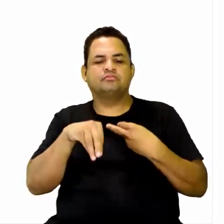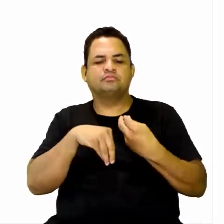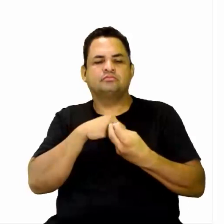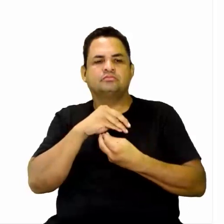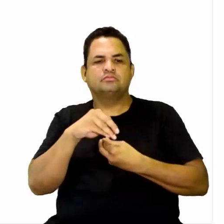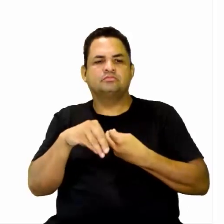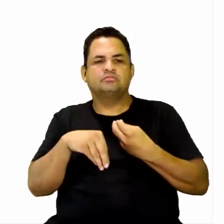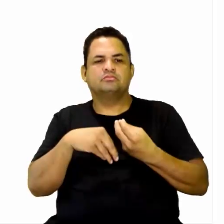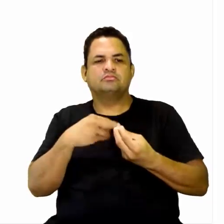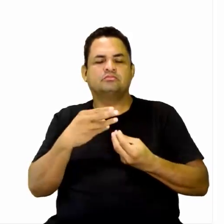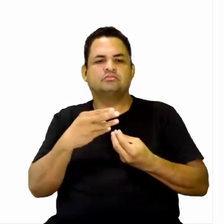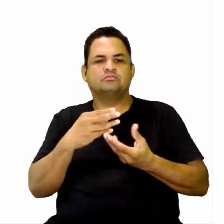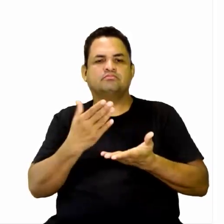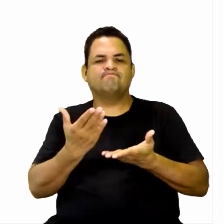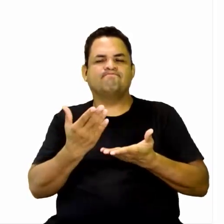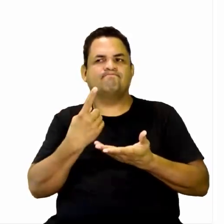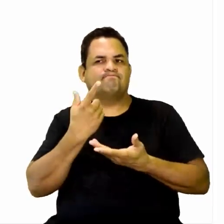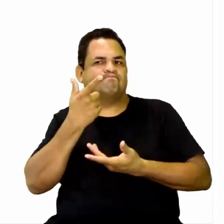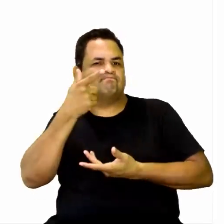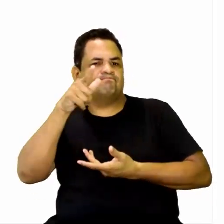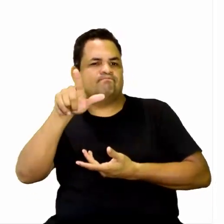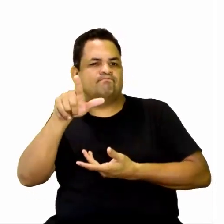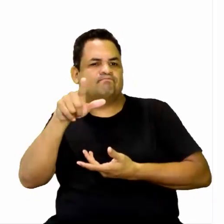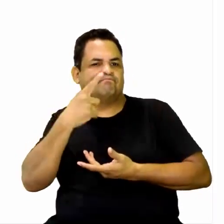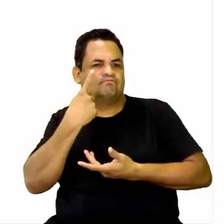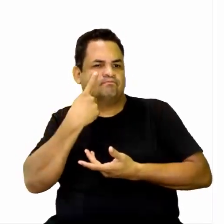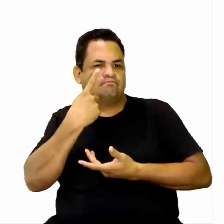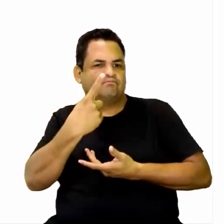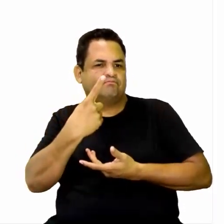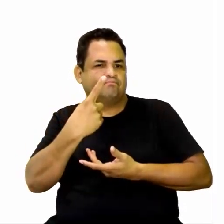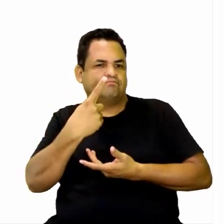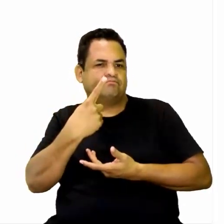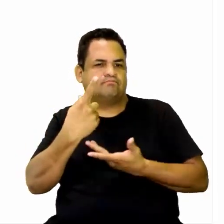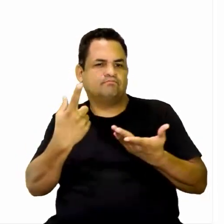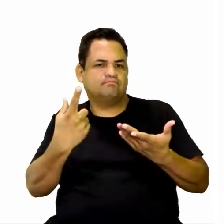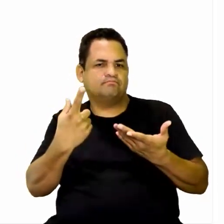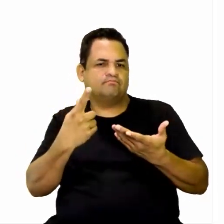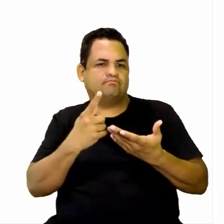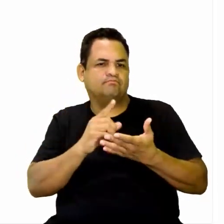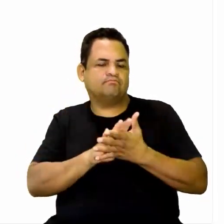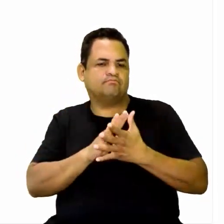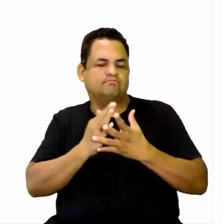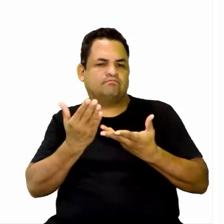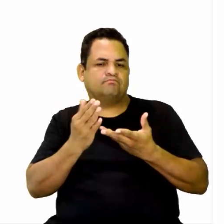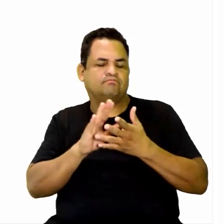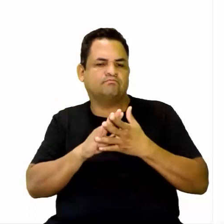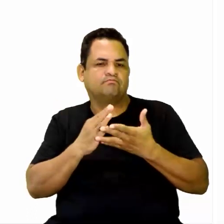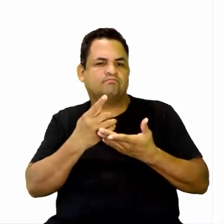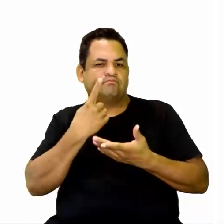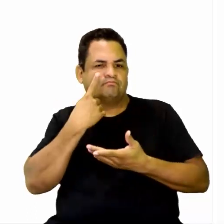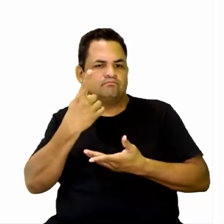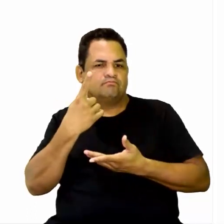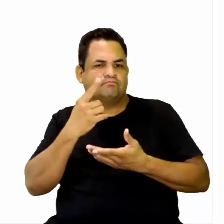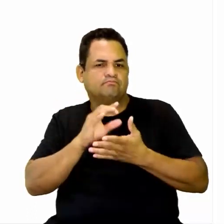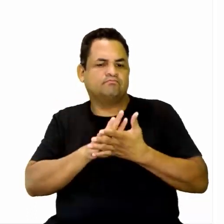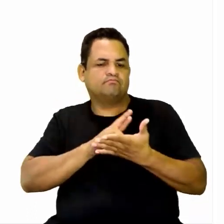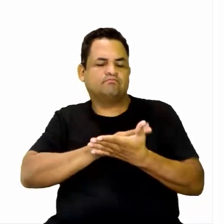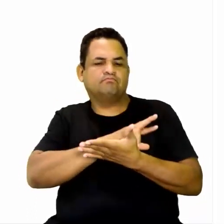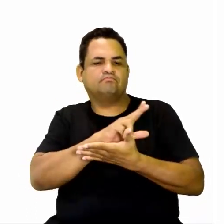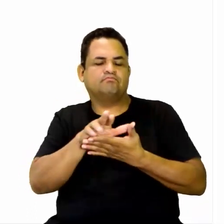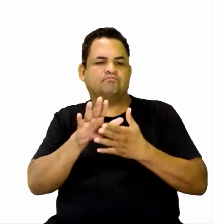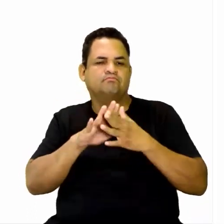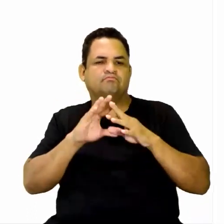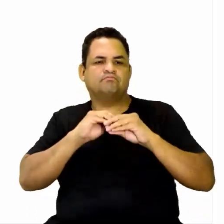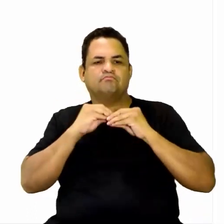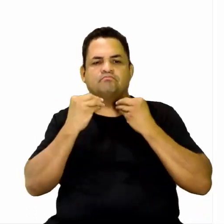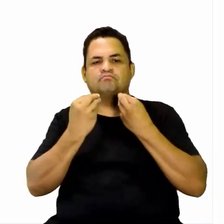é, você não consegue ver só uma substância, você consegue ver várias, como se fossem